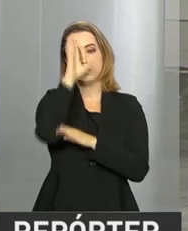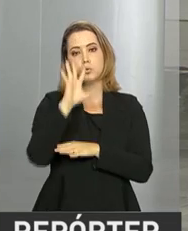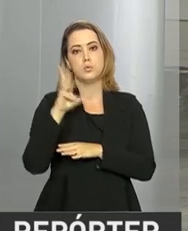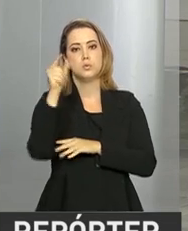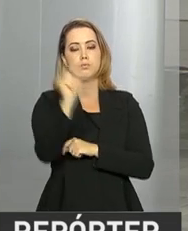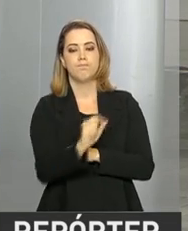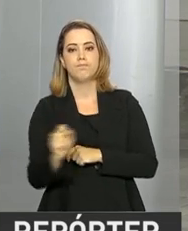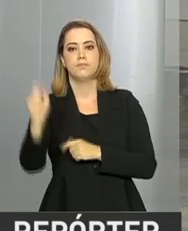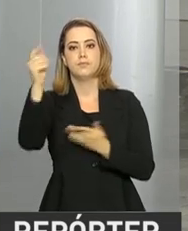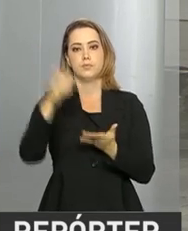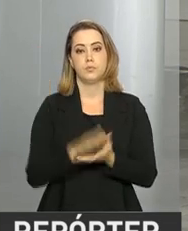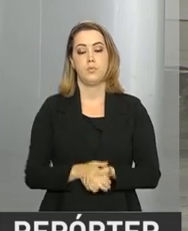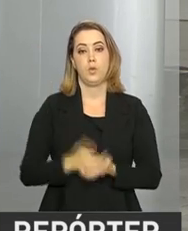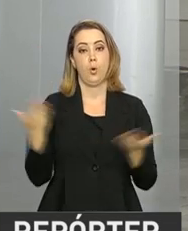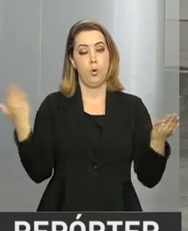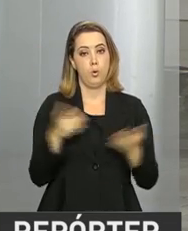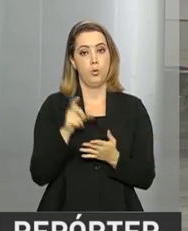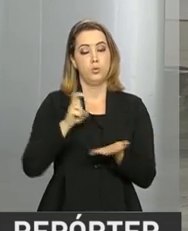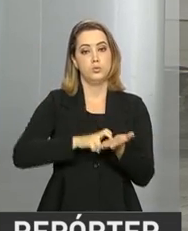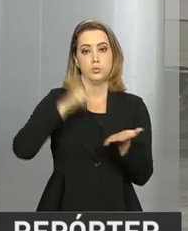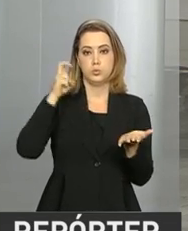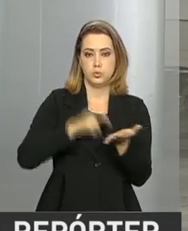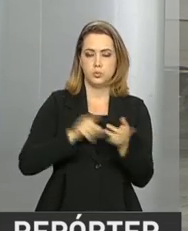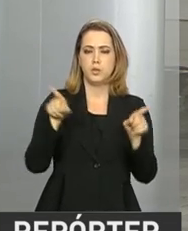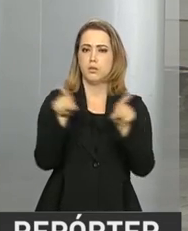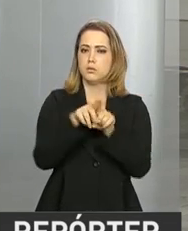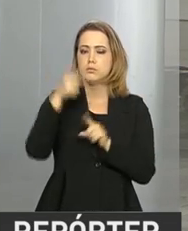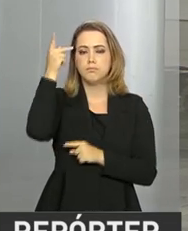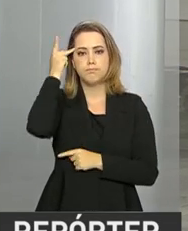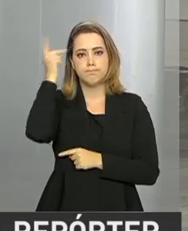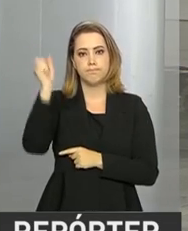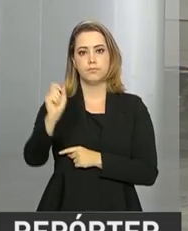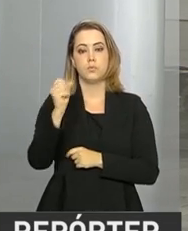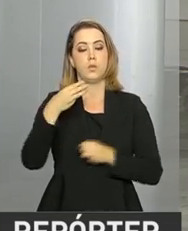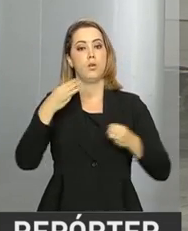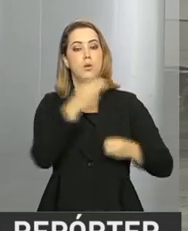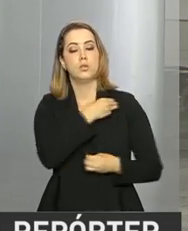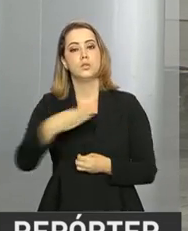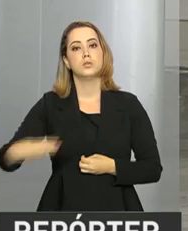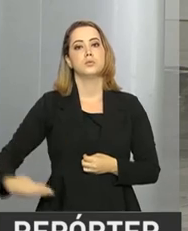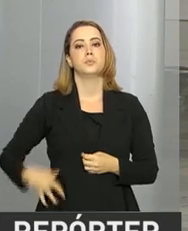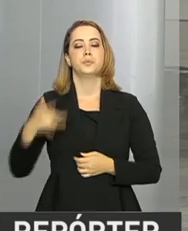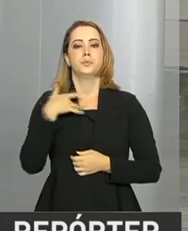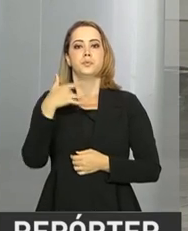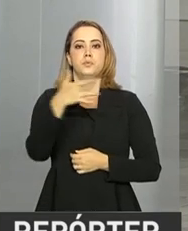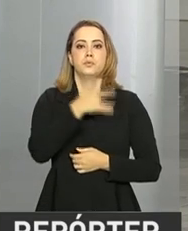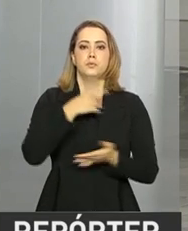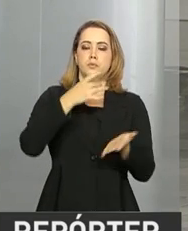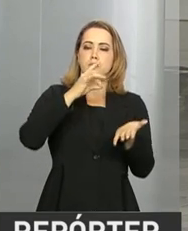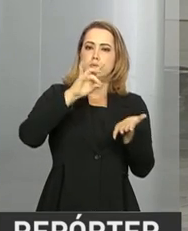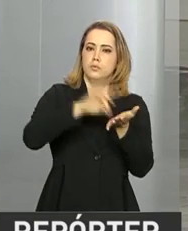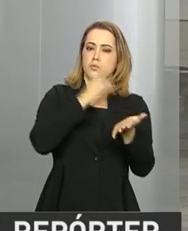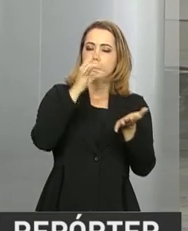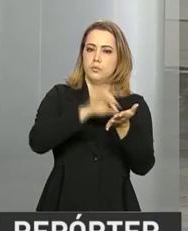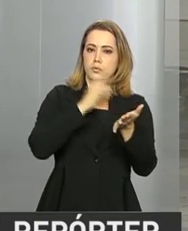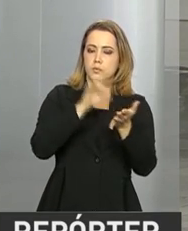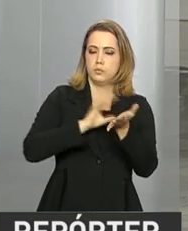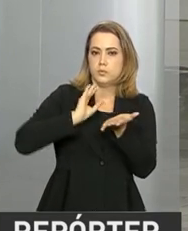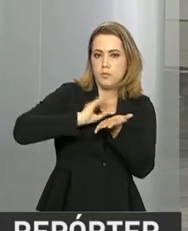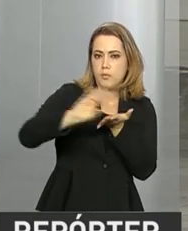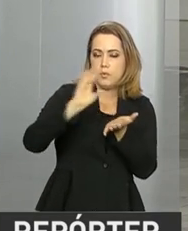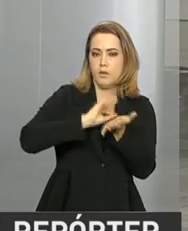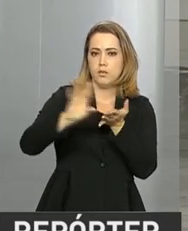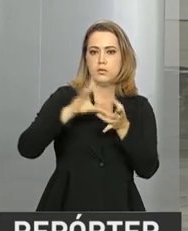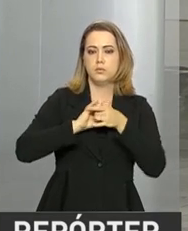país. E hoje pela manhã, também em São Paulo, o ministro da Saúde, Ricardo Barros, assinou portarias para liberar recursos